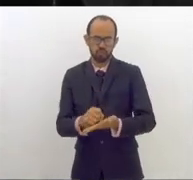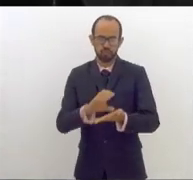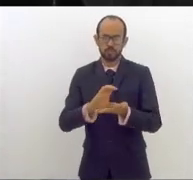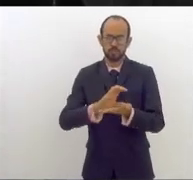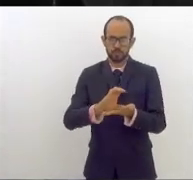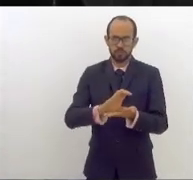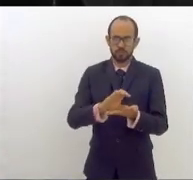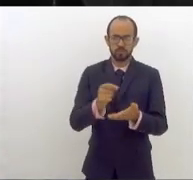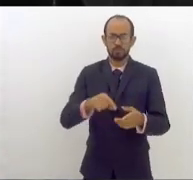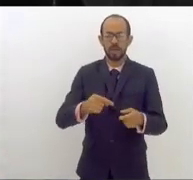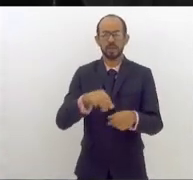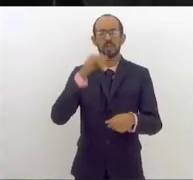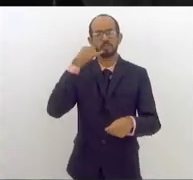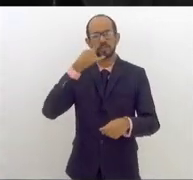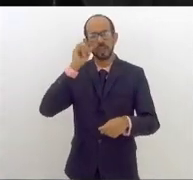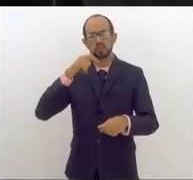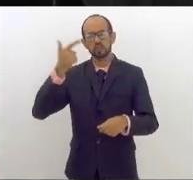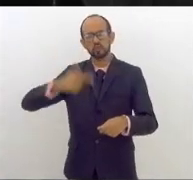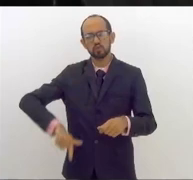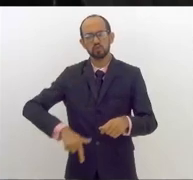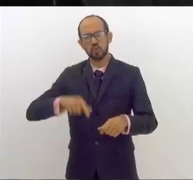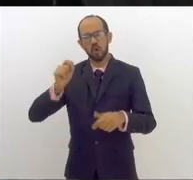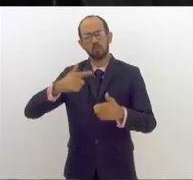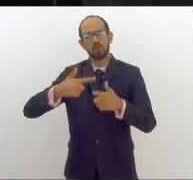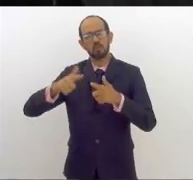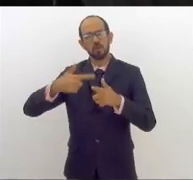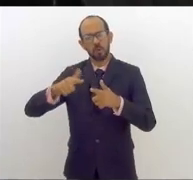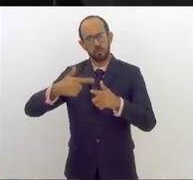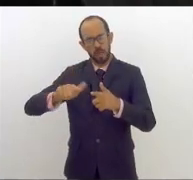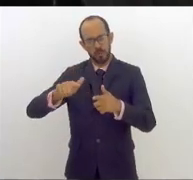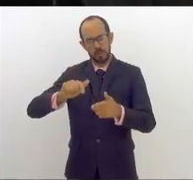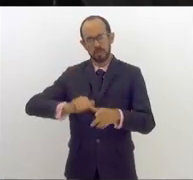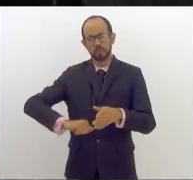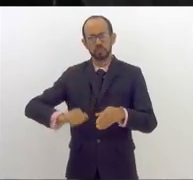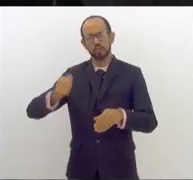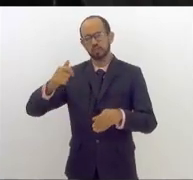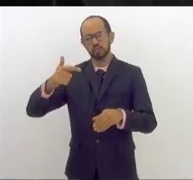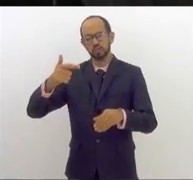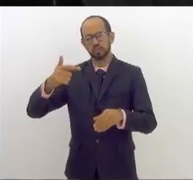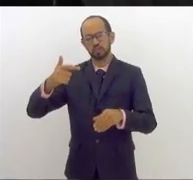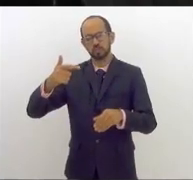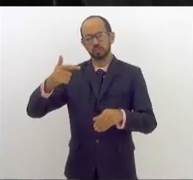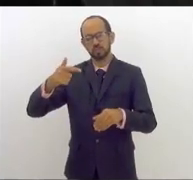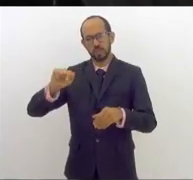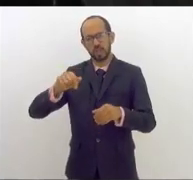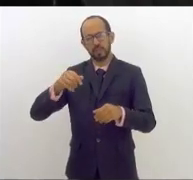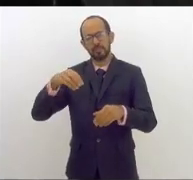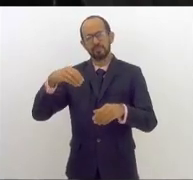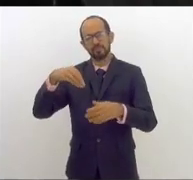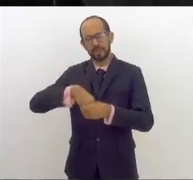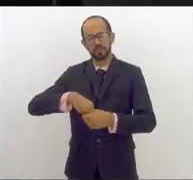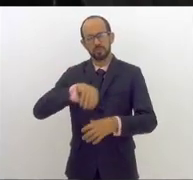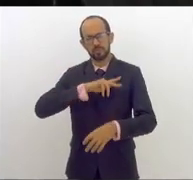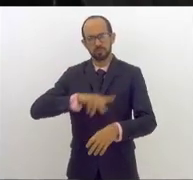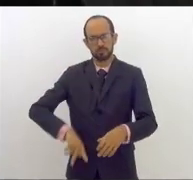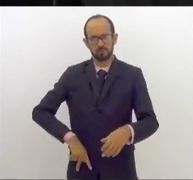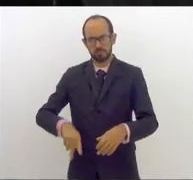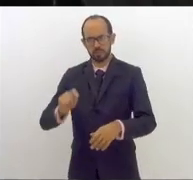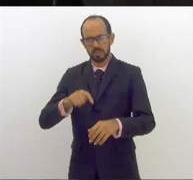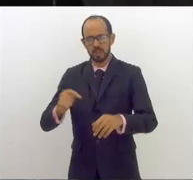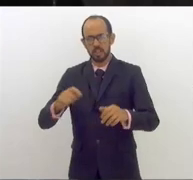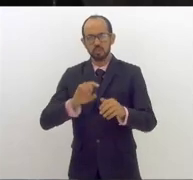processos de deposição de Presidente constitucionalmente eleitos enfim vossa excelência conhece o tema então apenas por ter produzido esse artigo